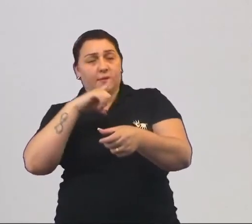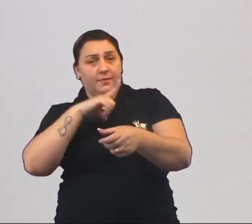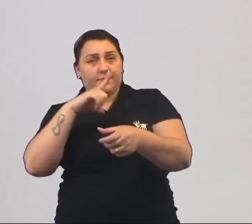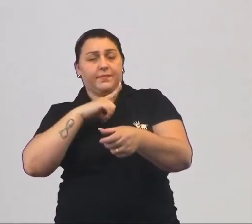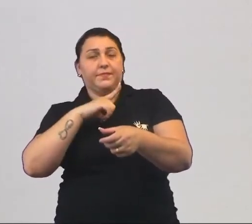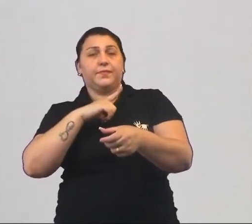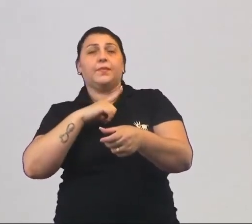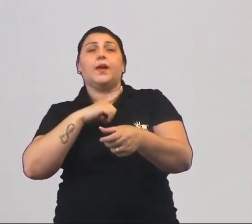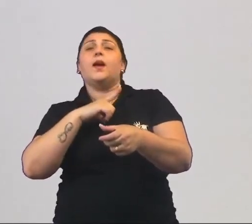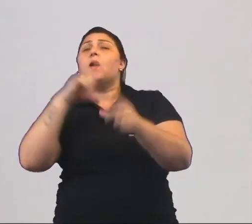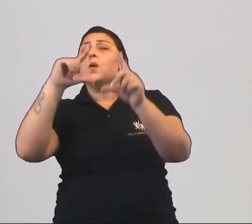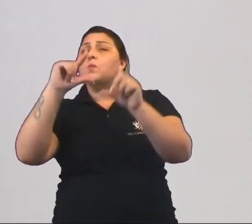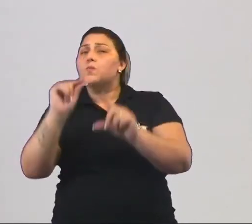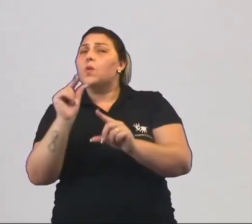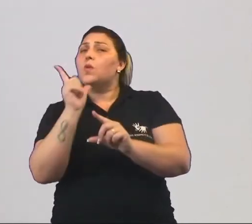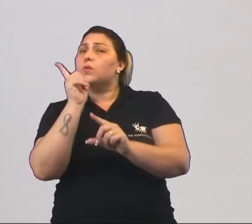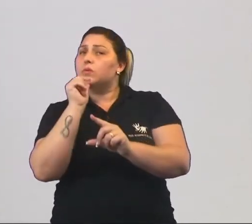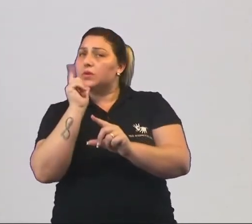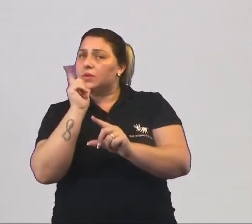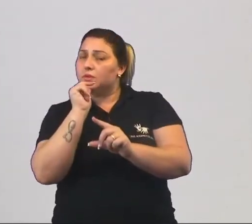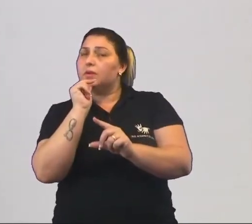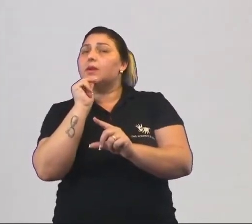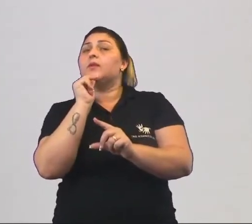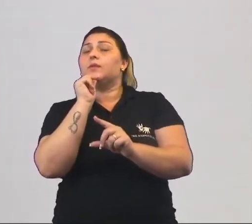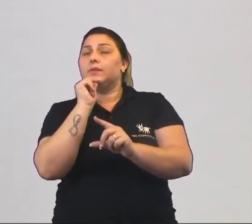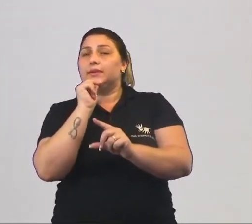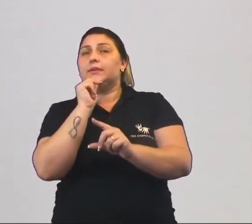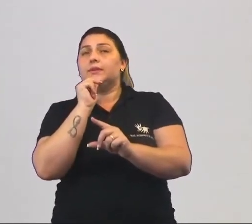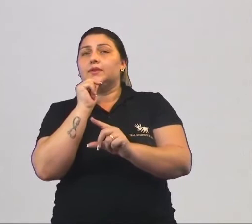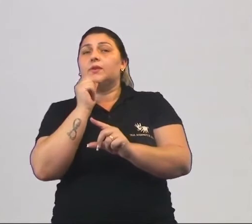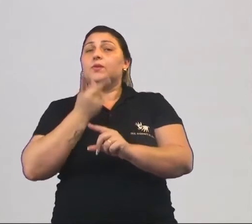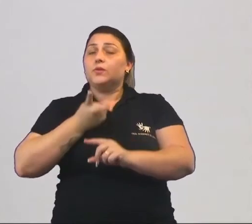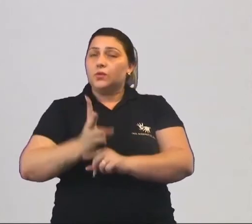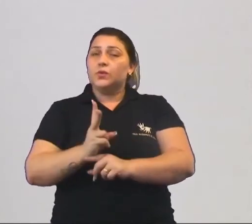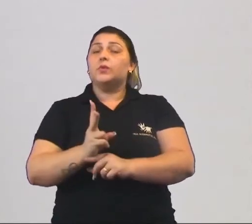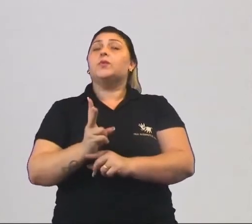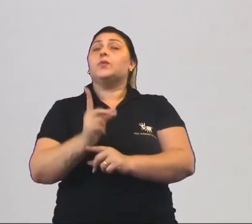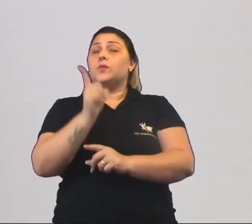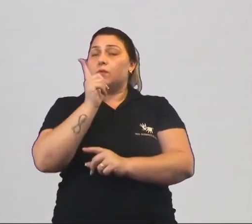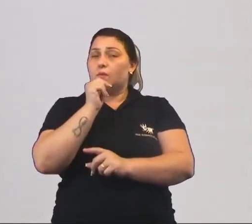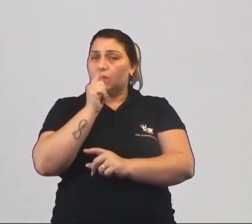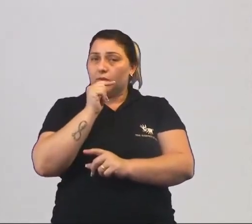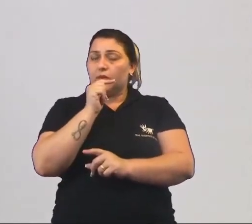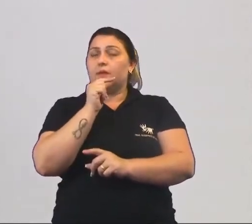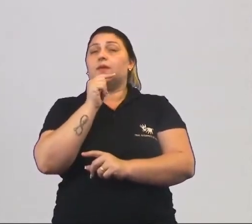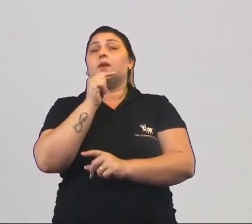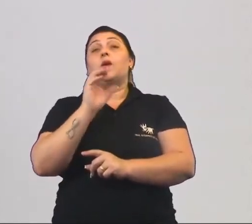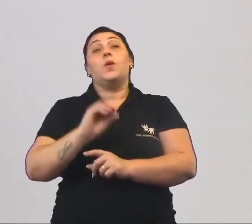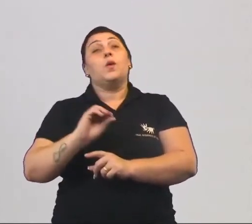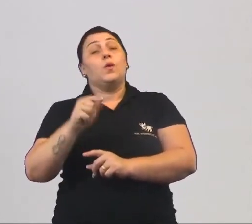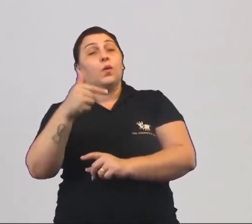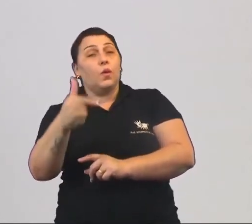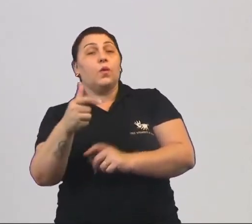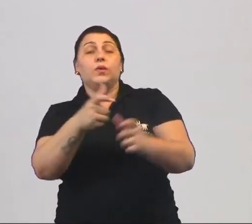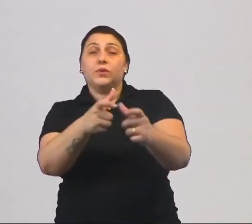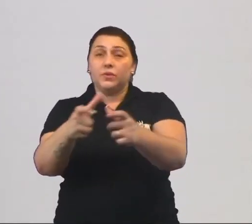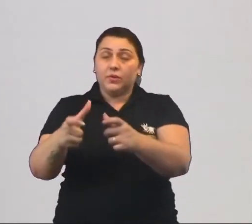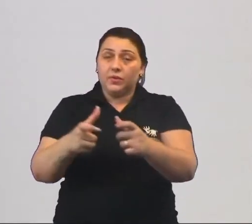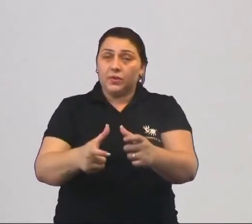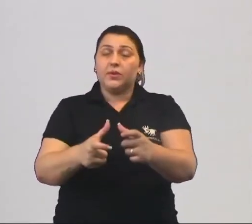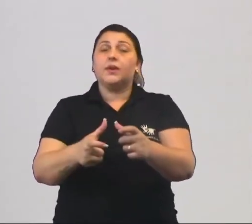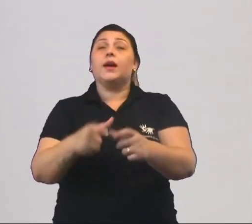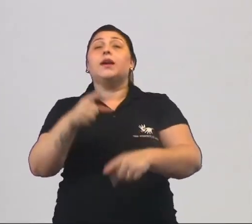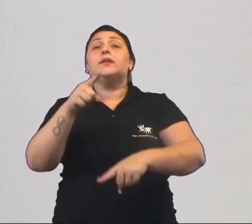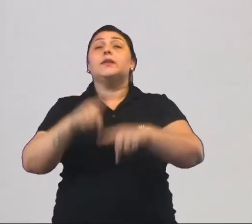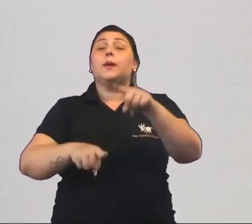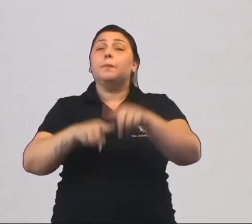a umidade. Isso mesmo. E enquanto ele se mantém úmido, ele contém a umidade, outras partes, né, no caso a